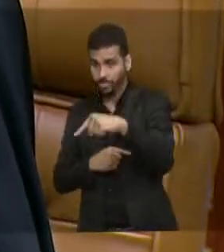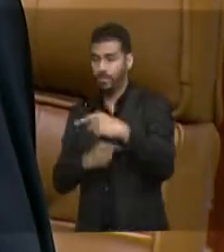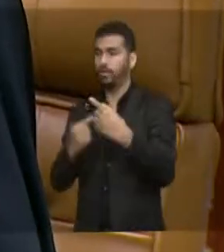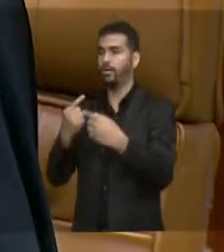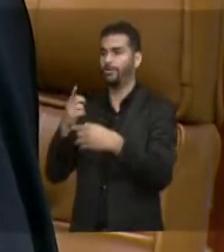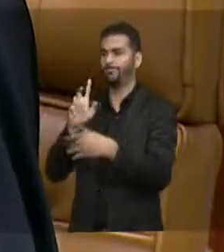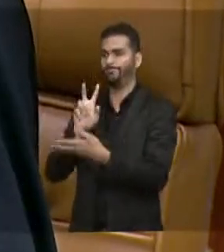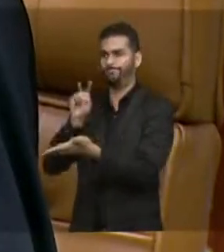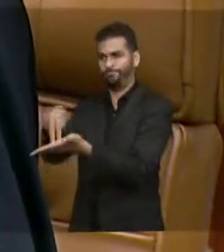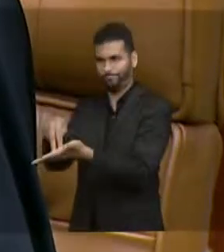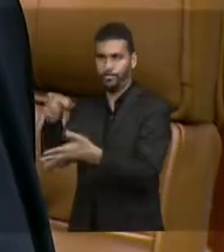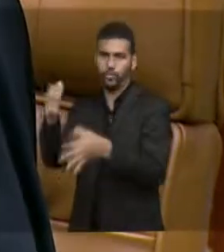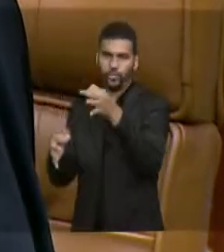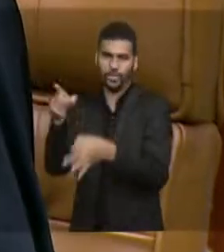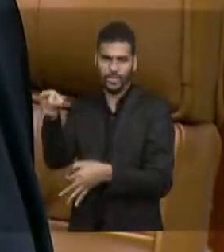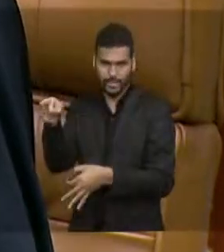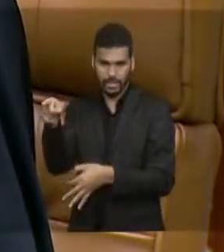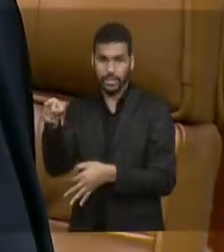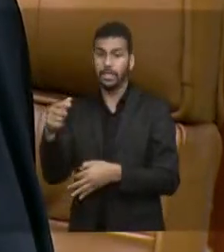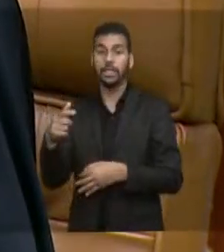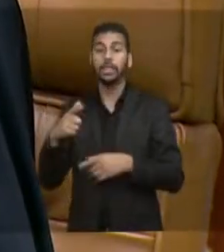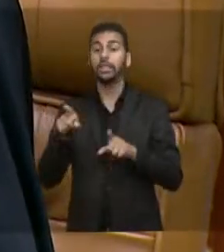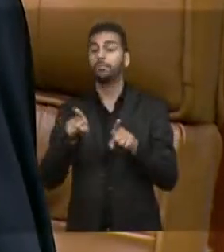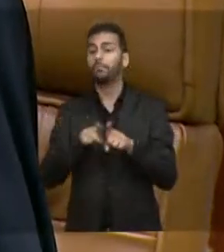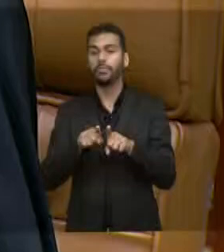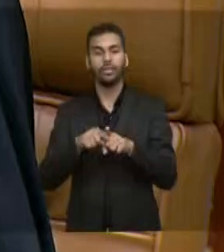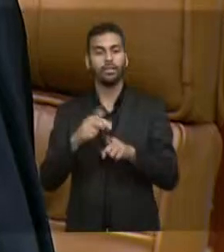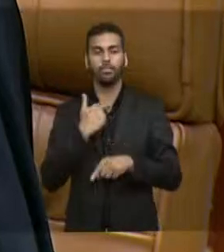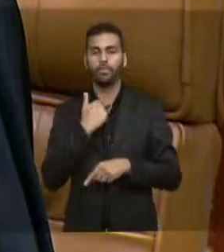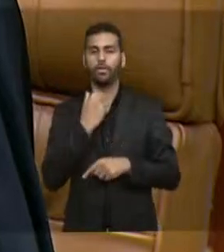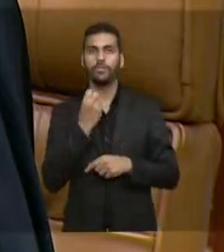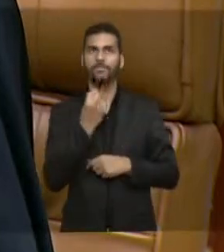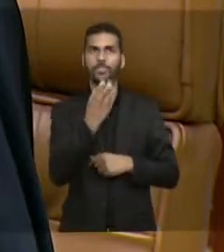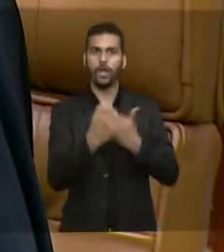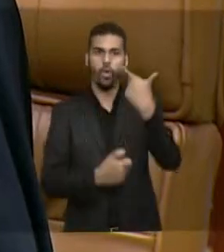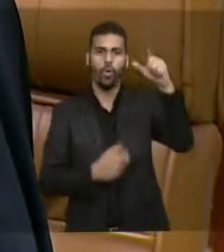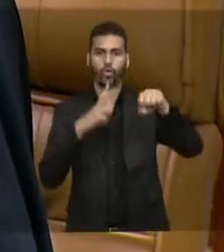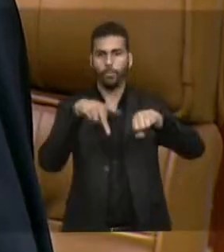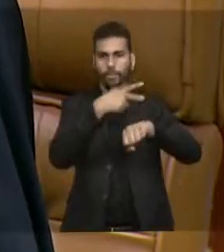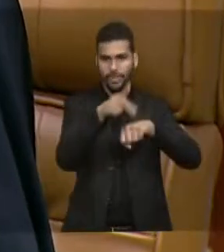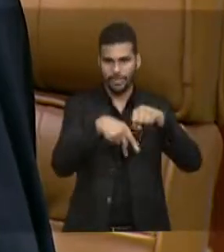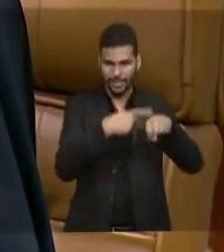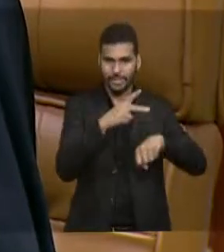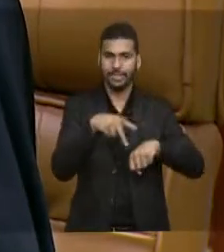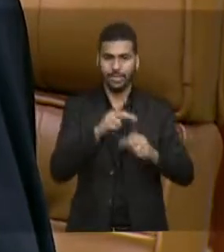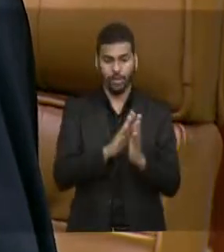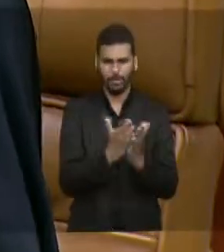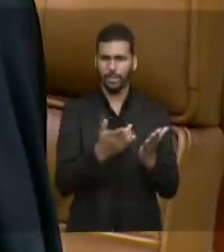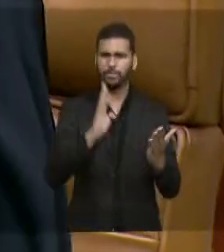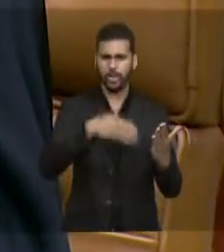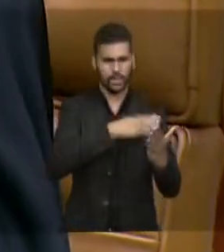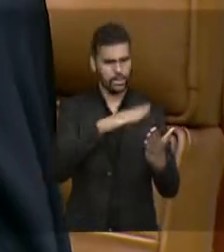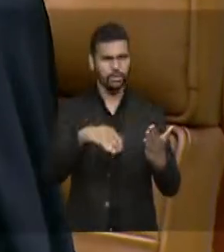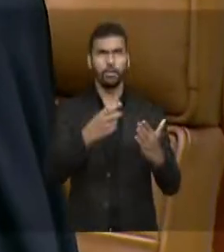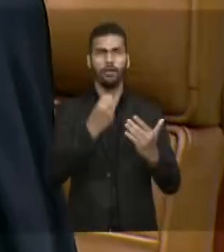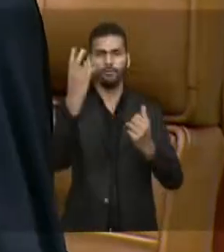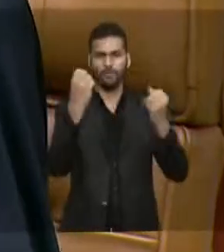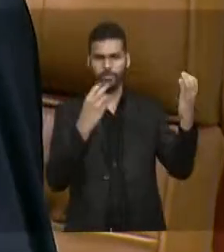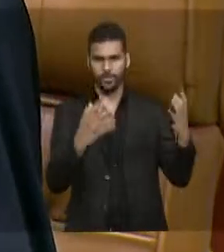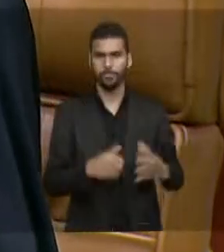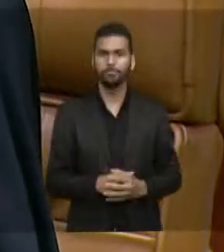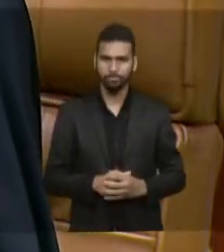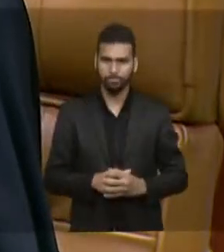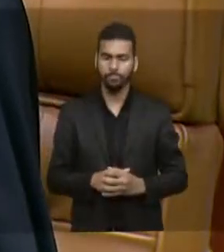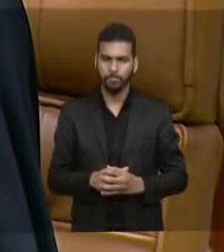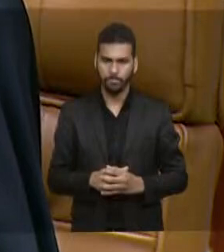apresentar a proibição de ausentar-se do País É Esse passaporte né a suspensão